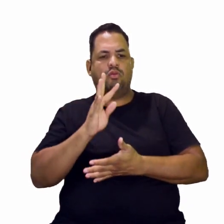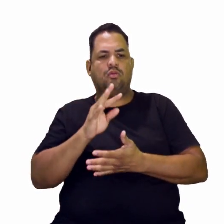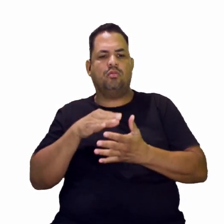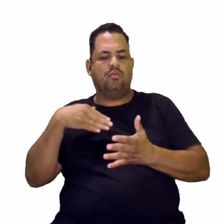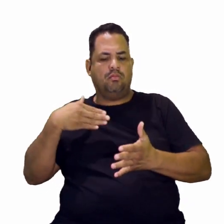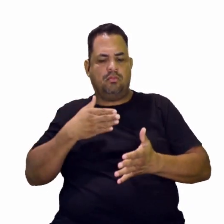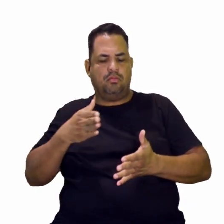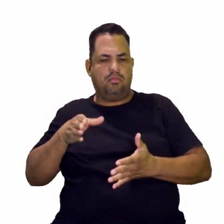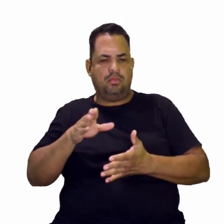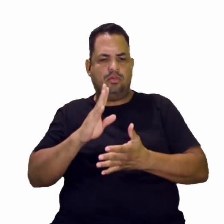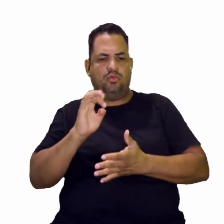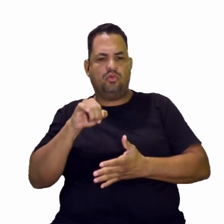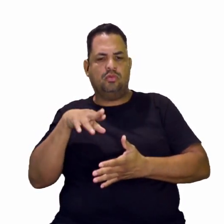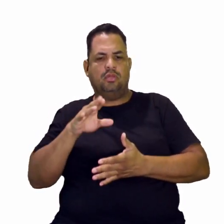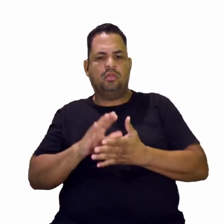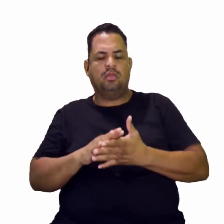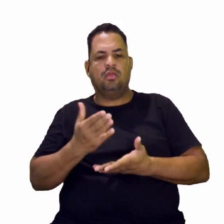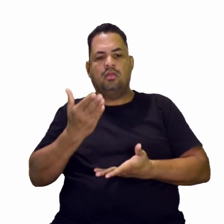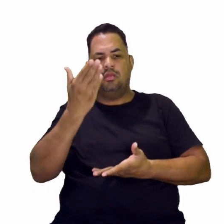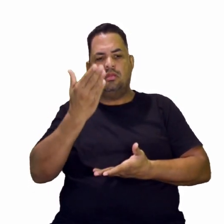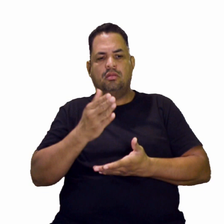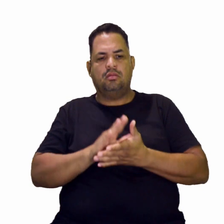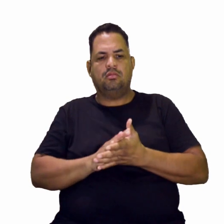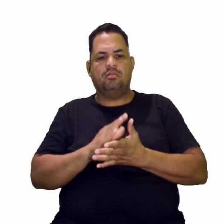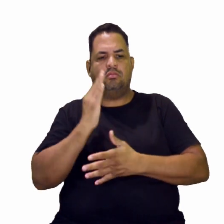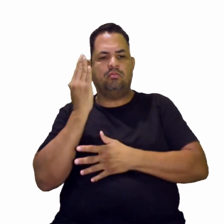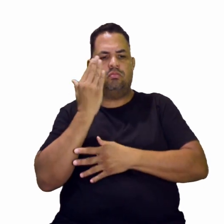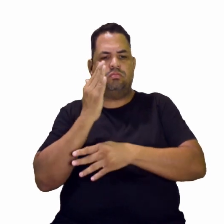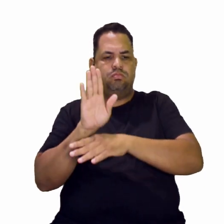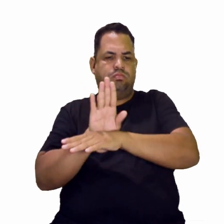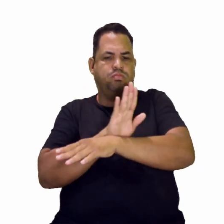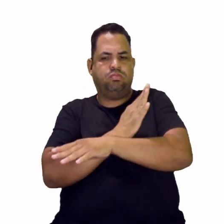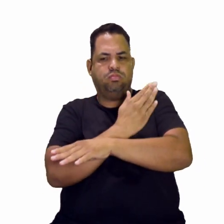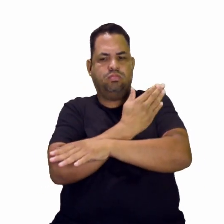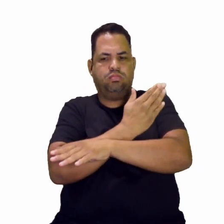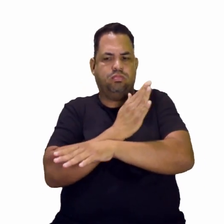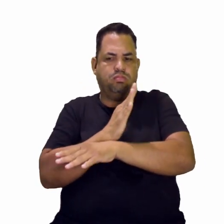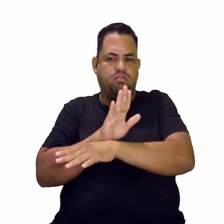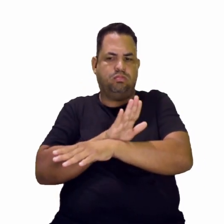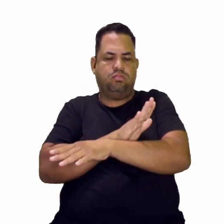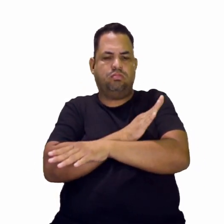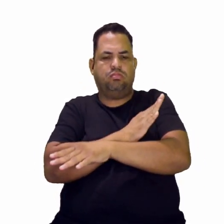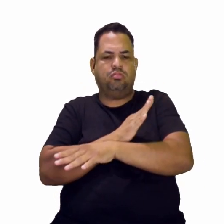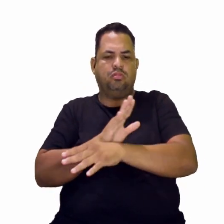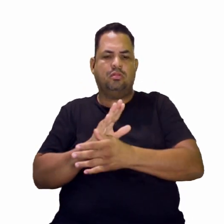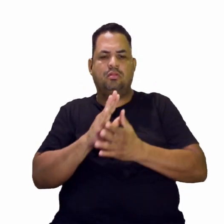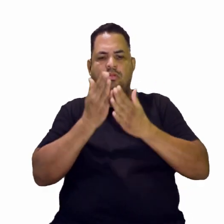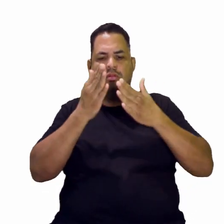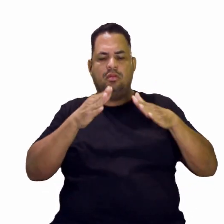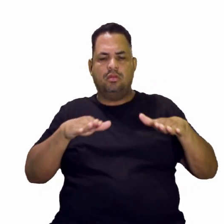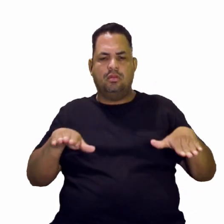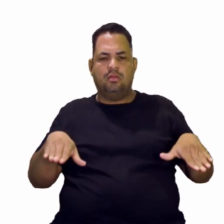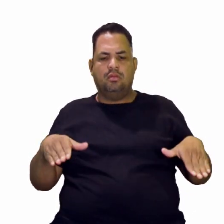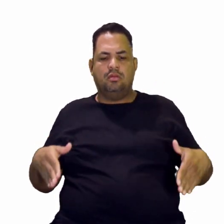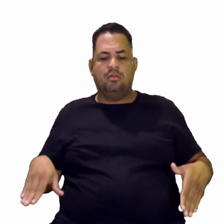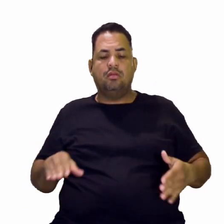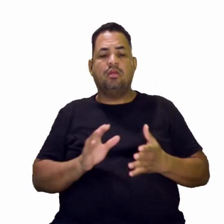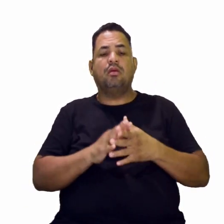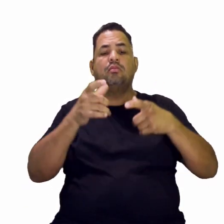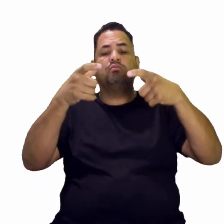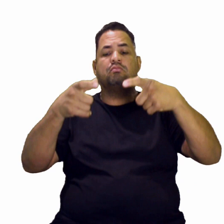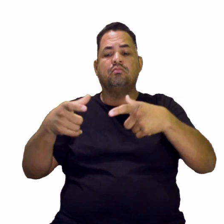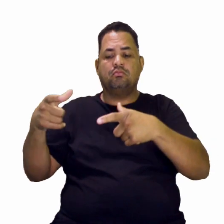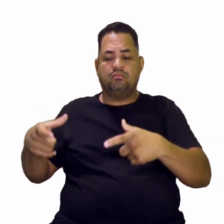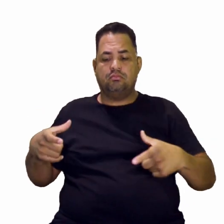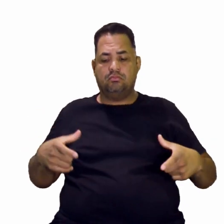Tucunaré, rio, tubarão, mar. Ou seja, é a casa onde